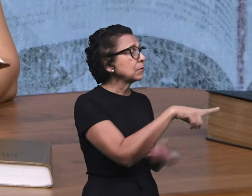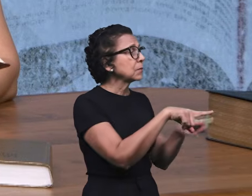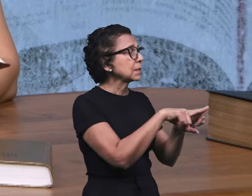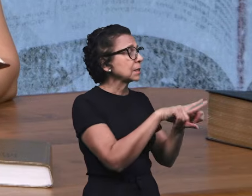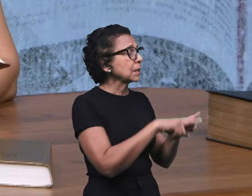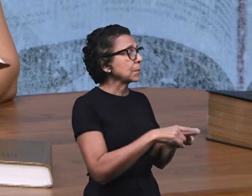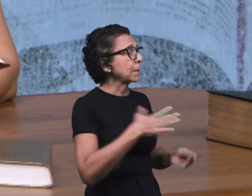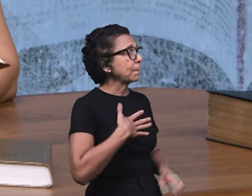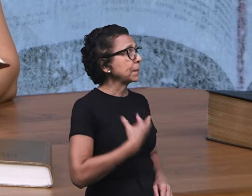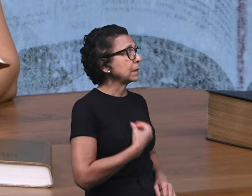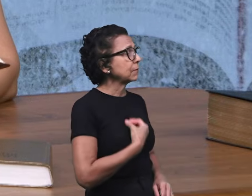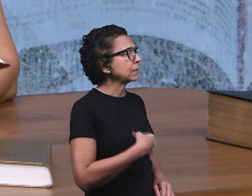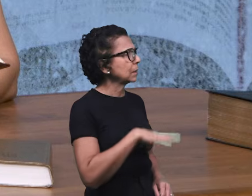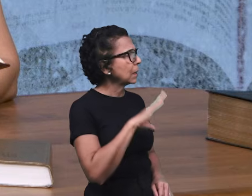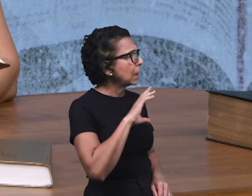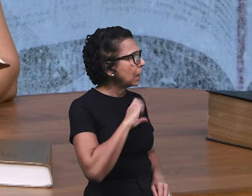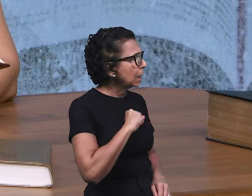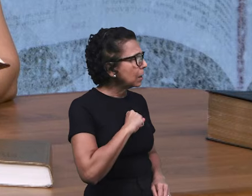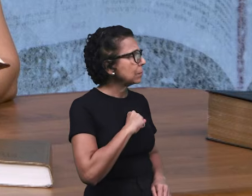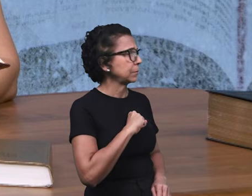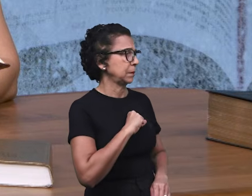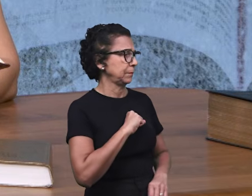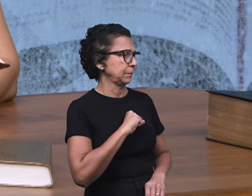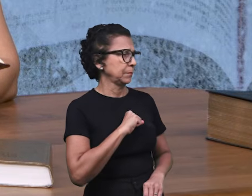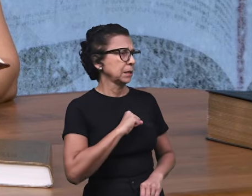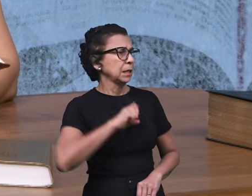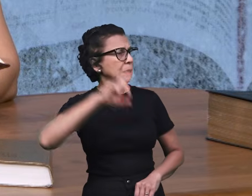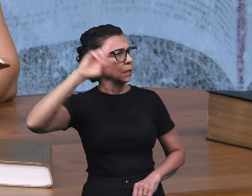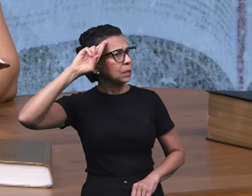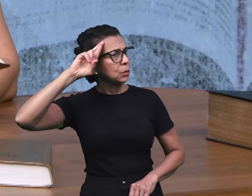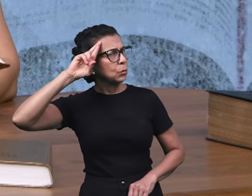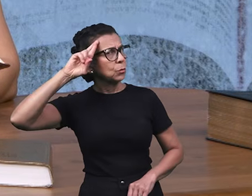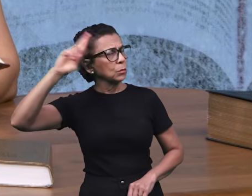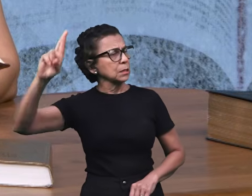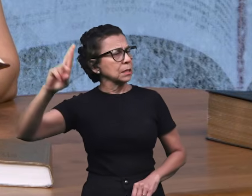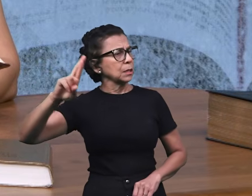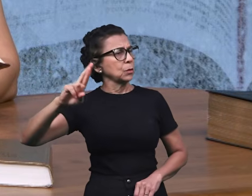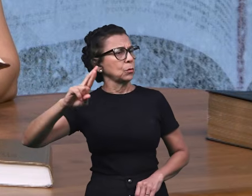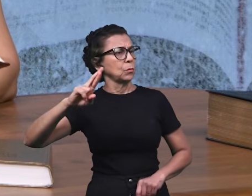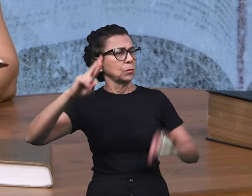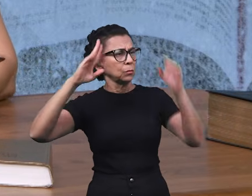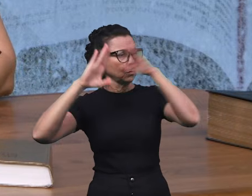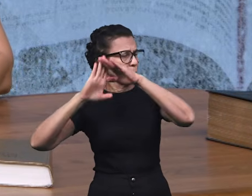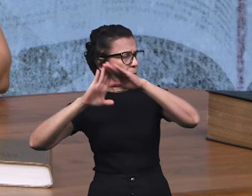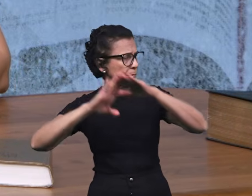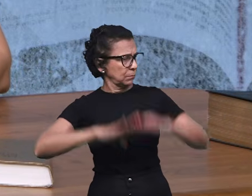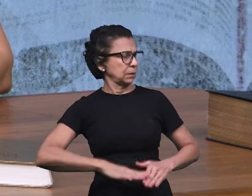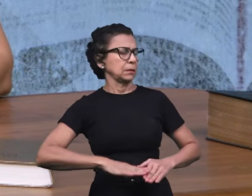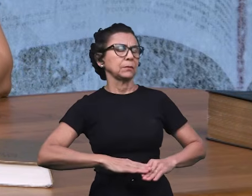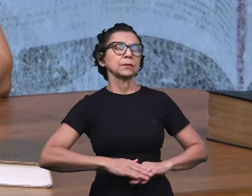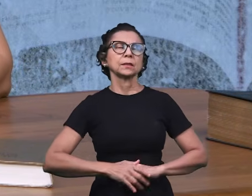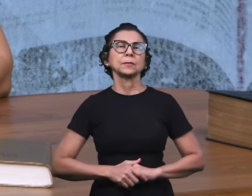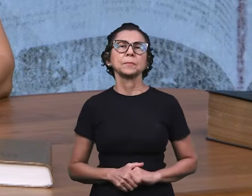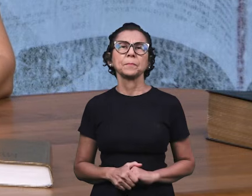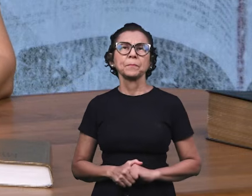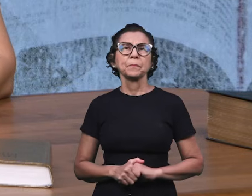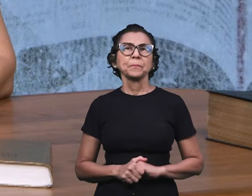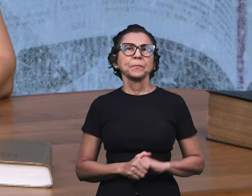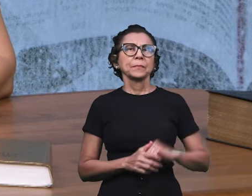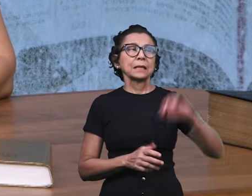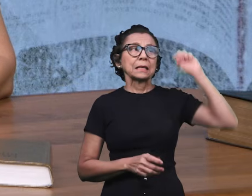Senhor, e Ele me livre de toda tribulação. Então Saul disse a